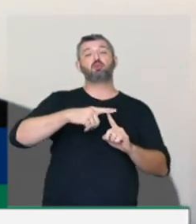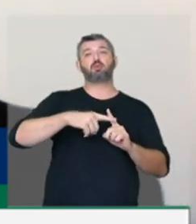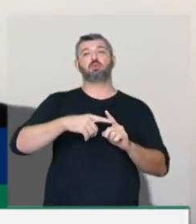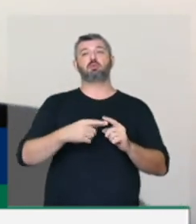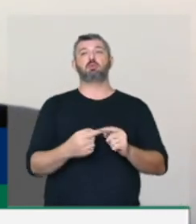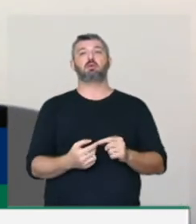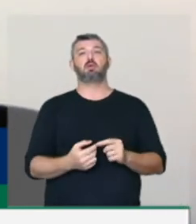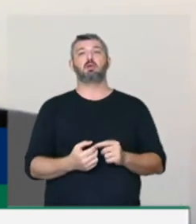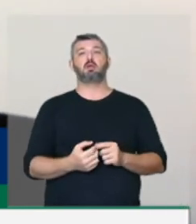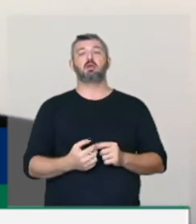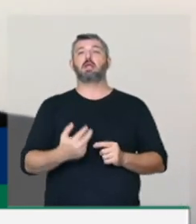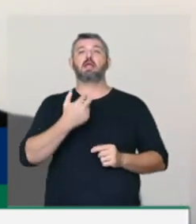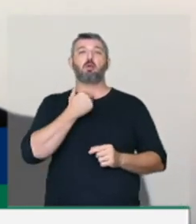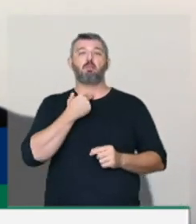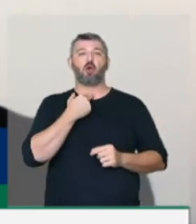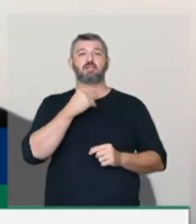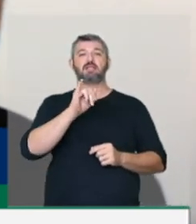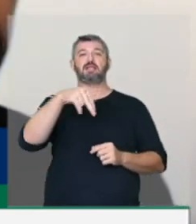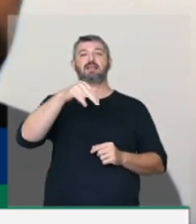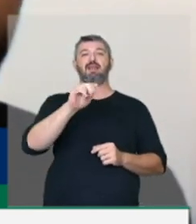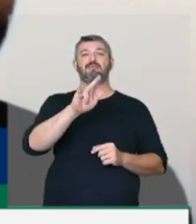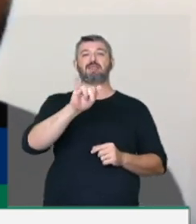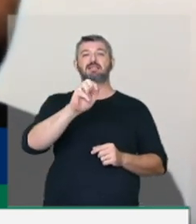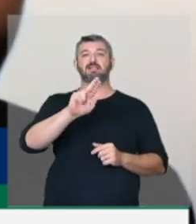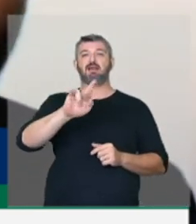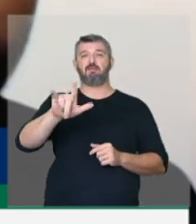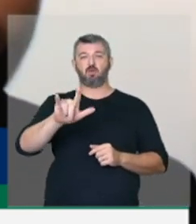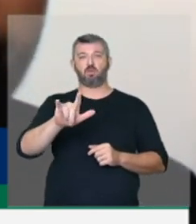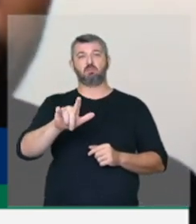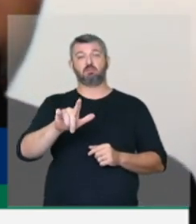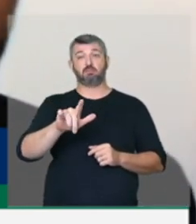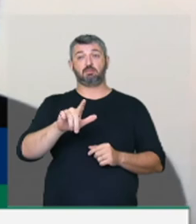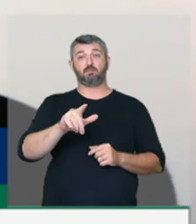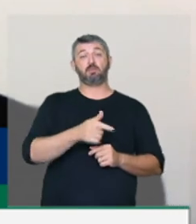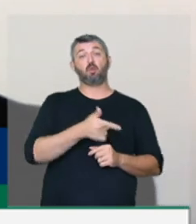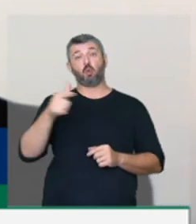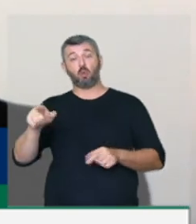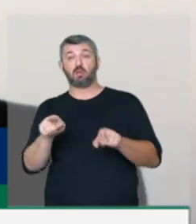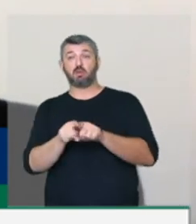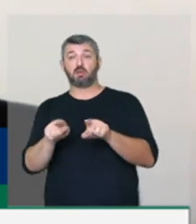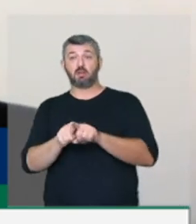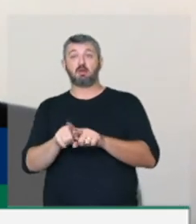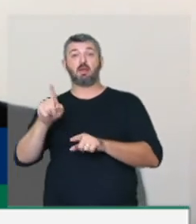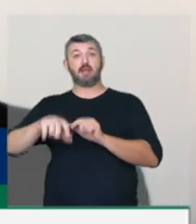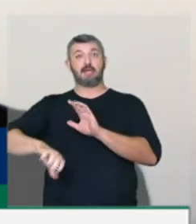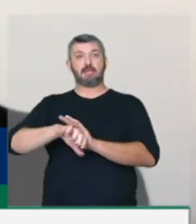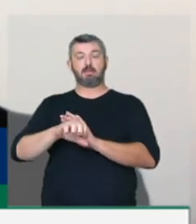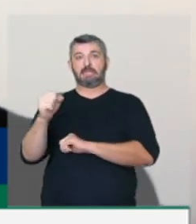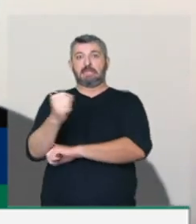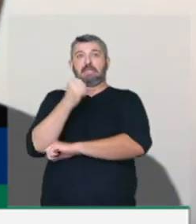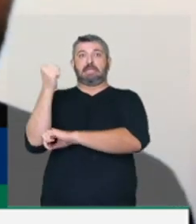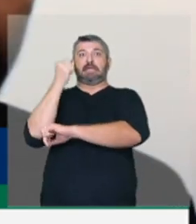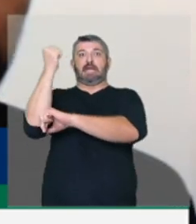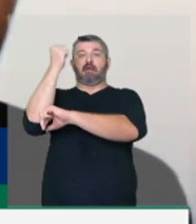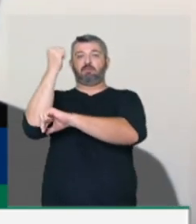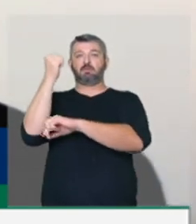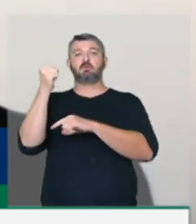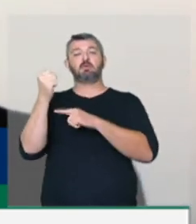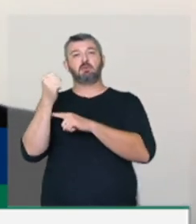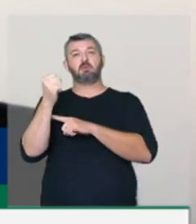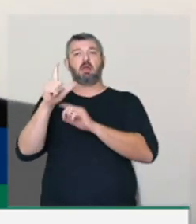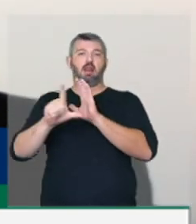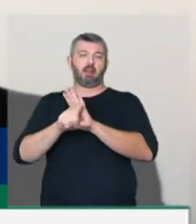são passíveis de fiança e aqueles, também incluindo nesse rol, chamados crimes hediondos, que, por sua vez, estão em lei